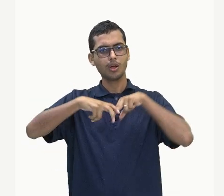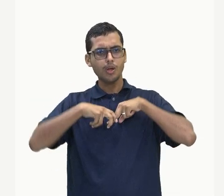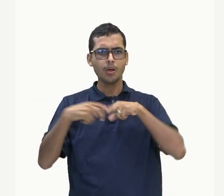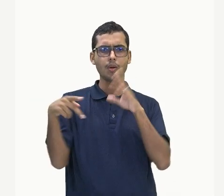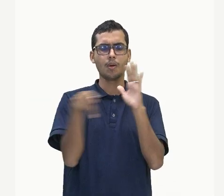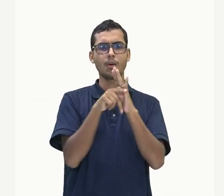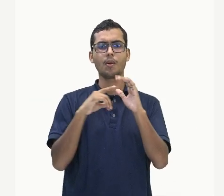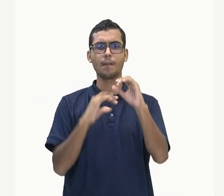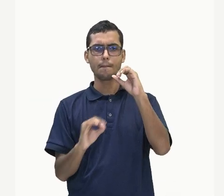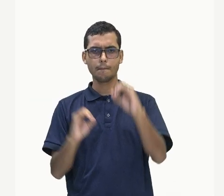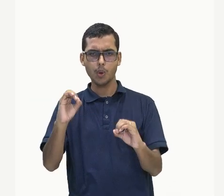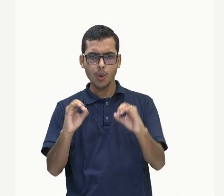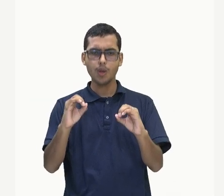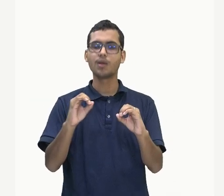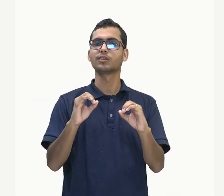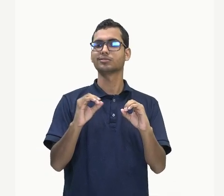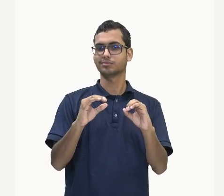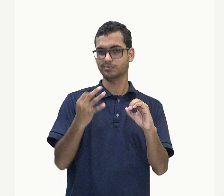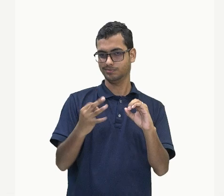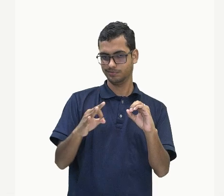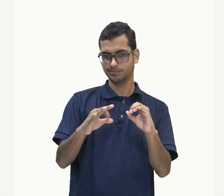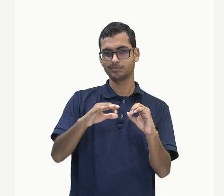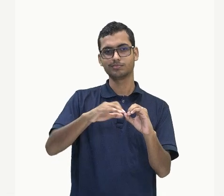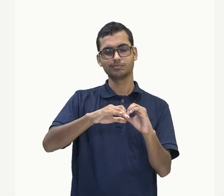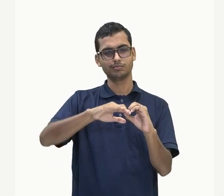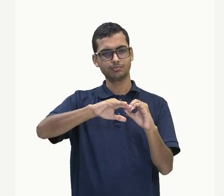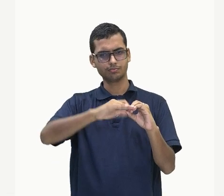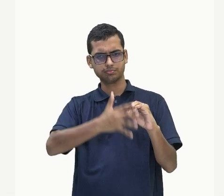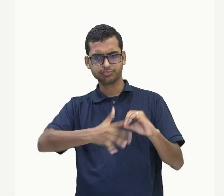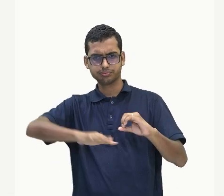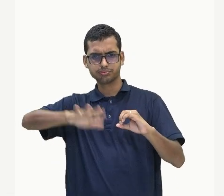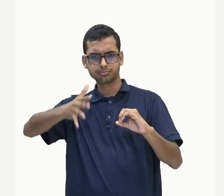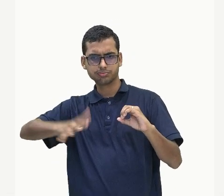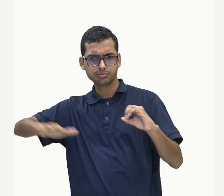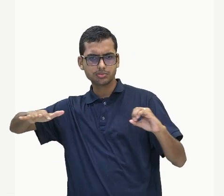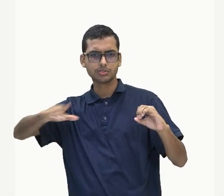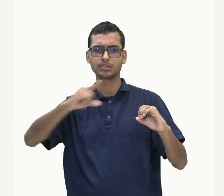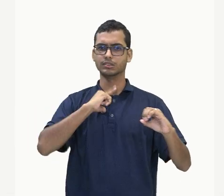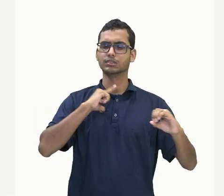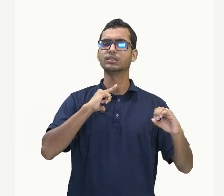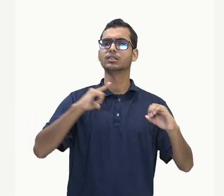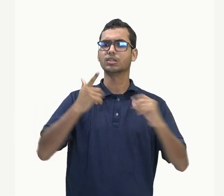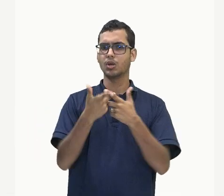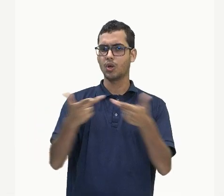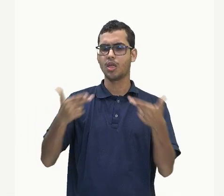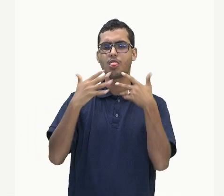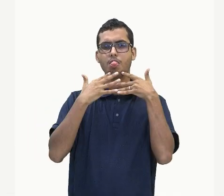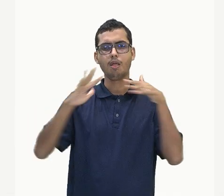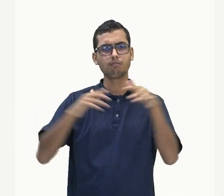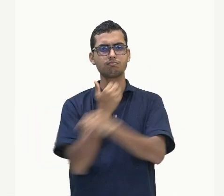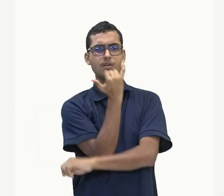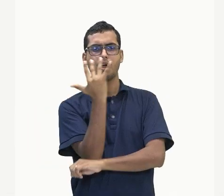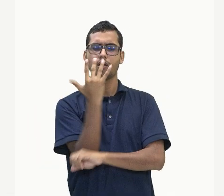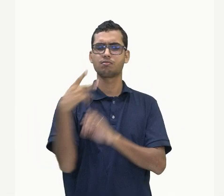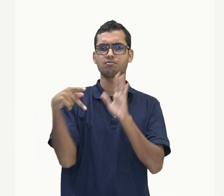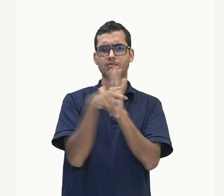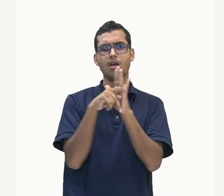núcleos instáveis ou pela instabilidade de seus núcleos. Existem elementos na natureza que vão